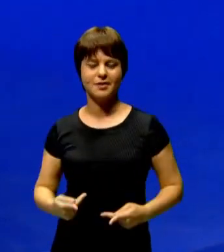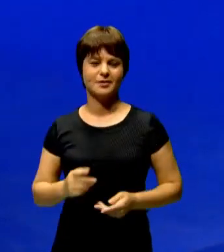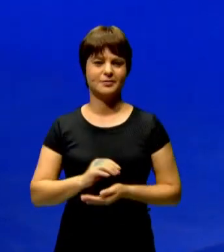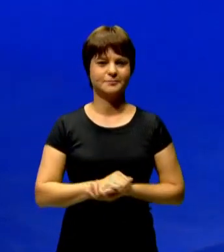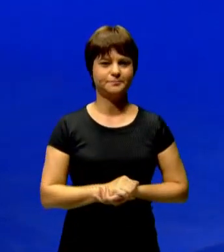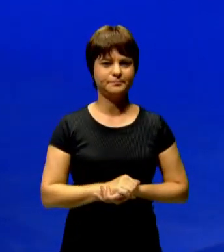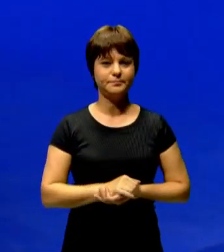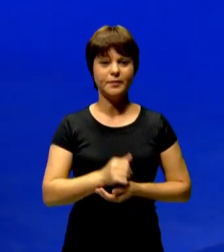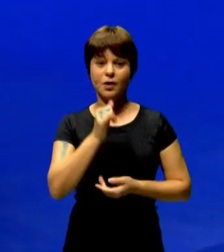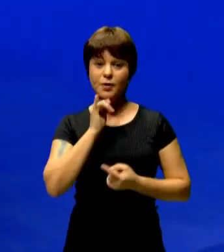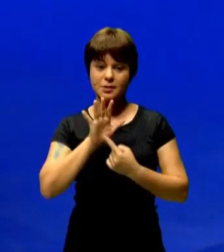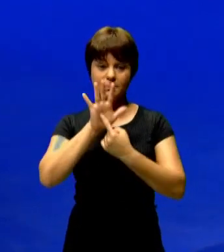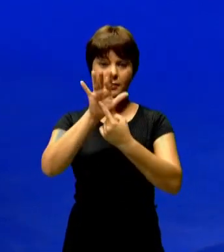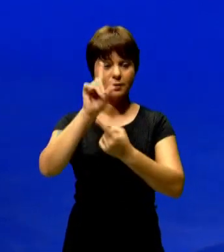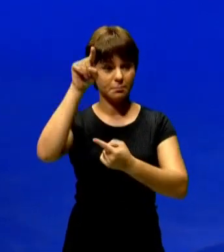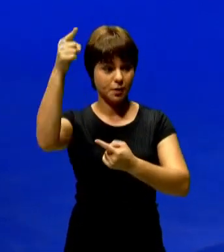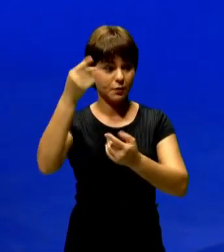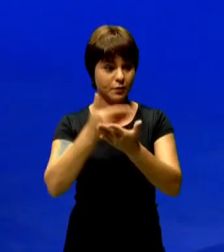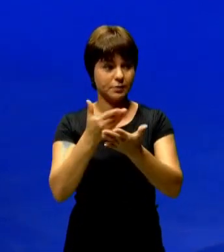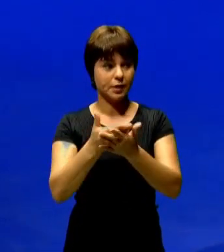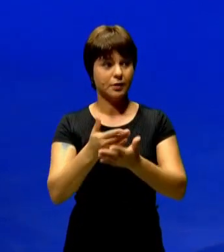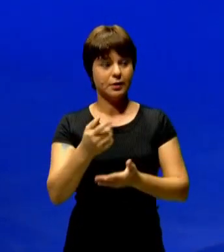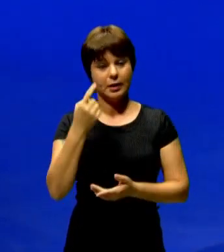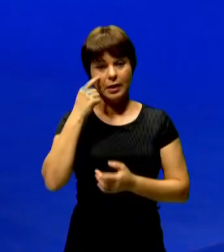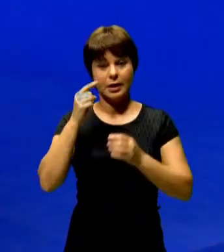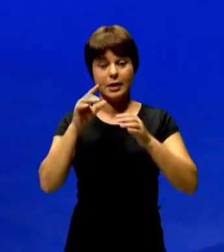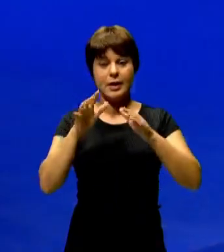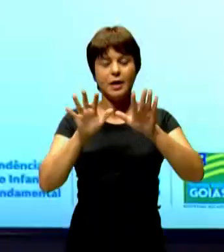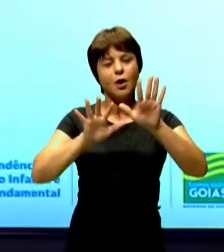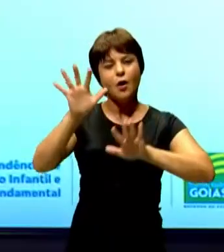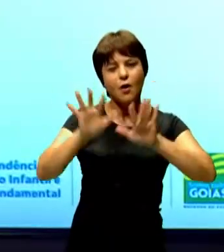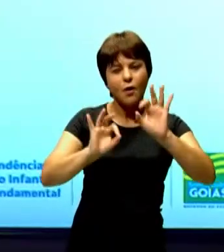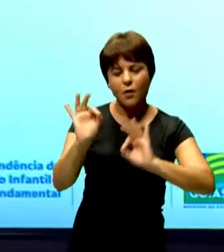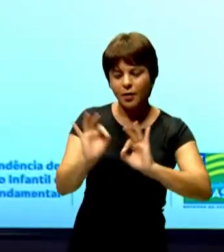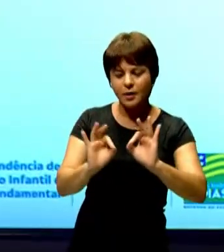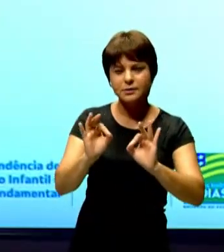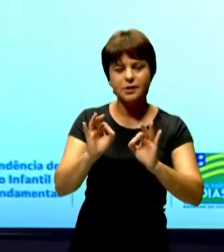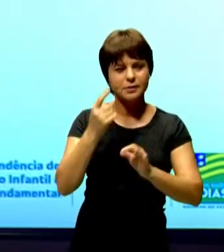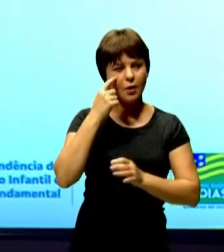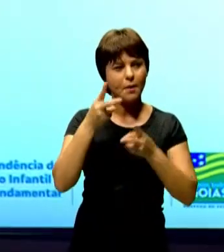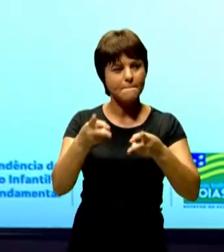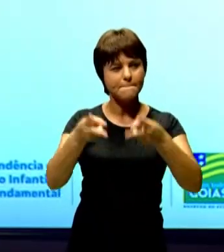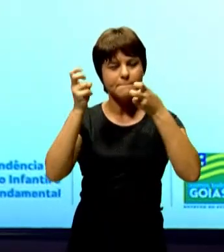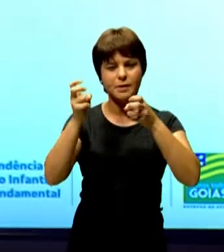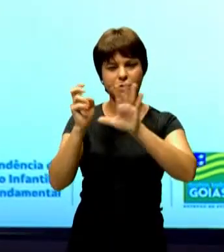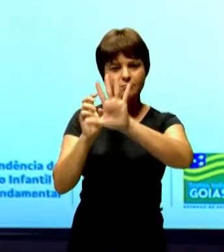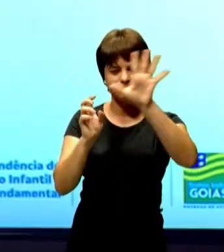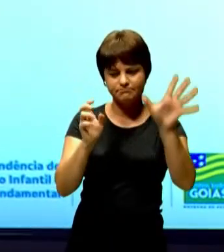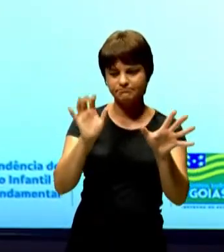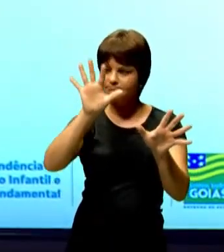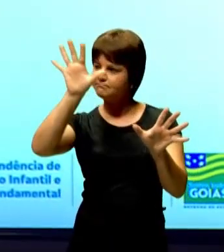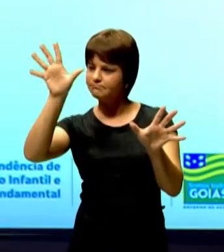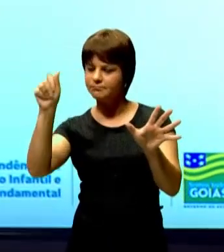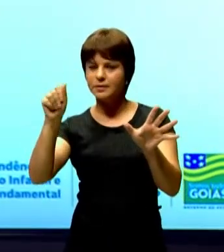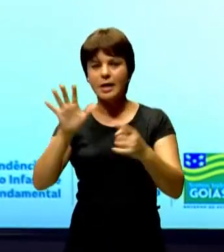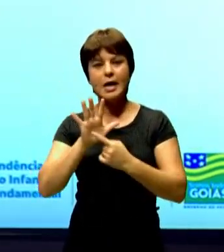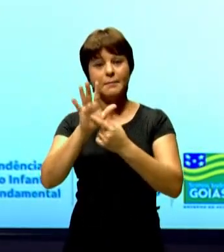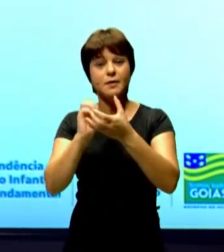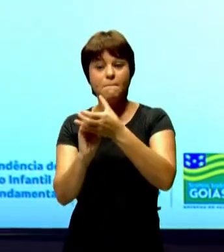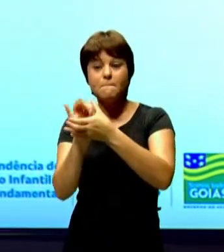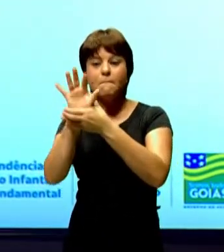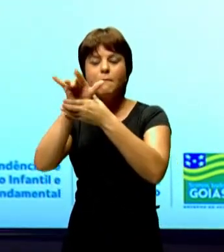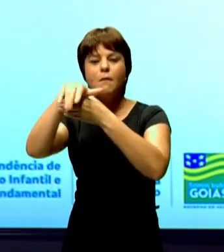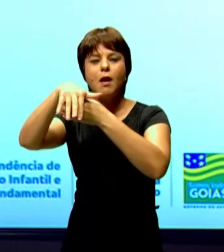exemplo, a gente pode deixar isso para outra aula, é importante a gente ver essa distribuição aqui, ó. Perceba que a região que mais apresentam vulcões